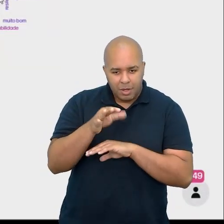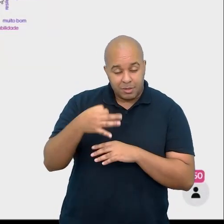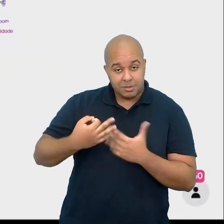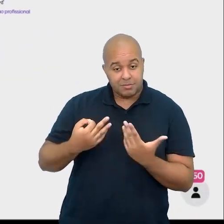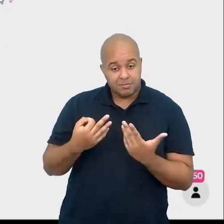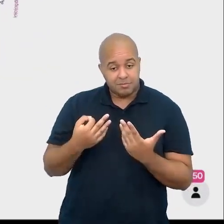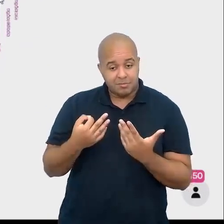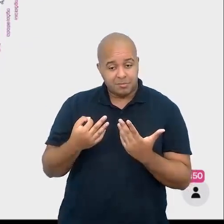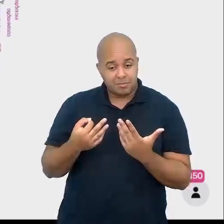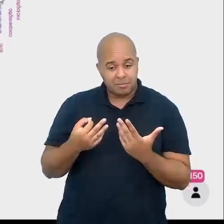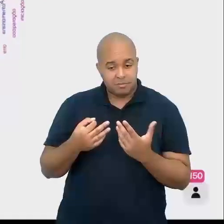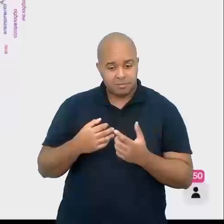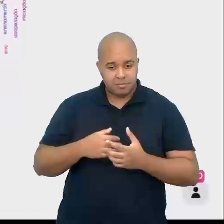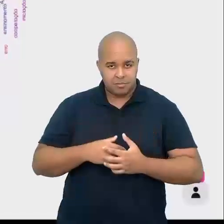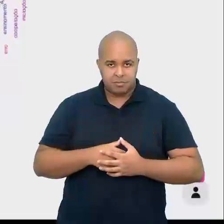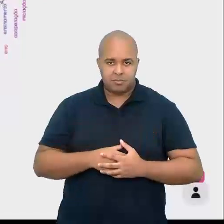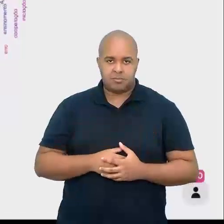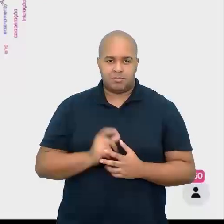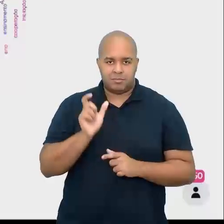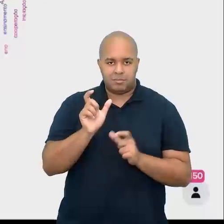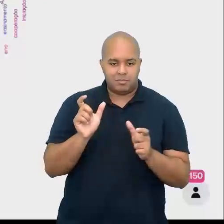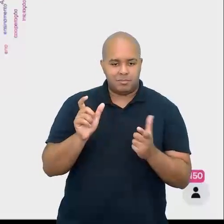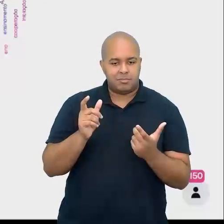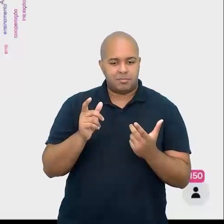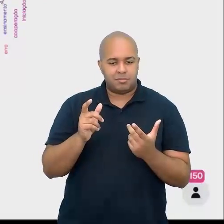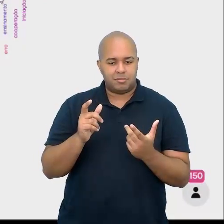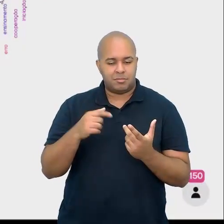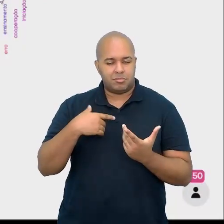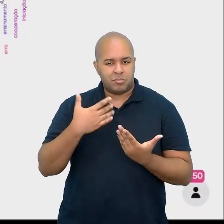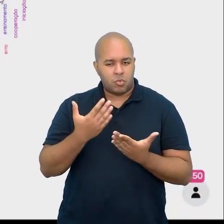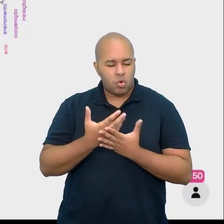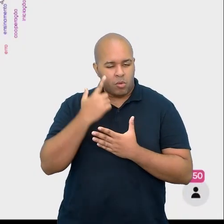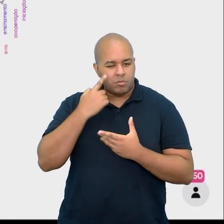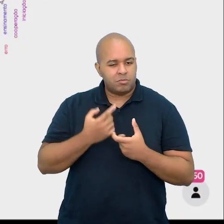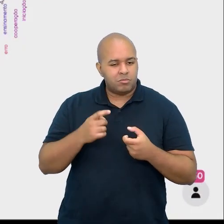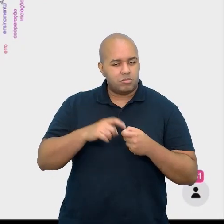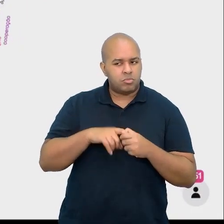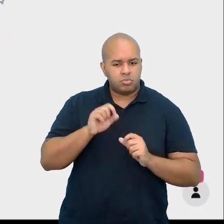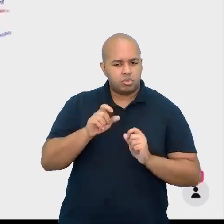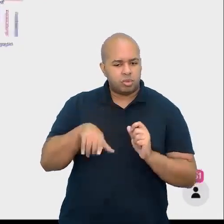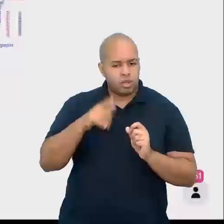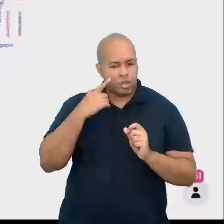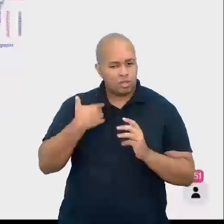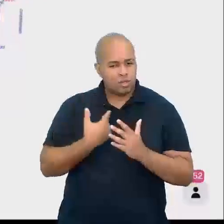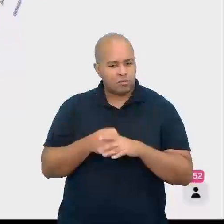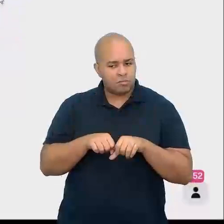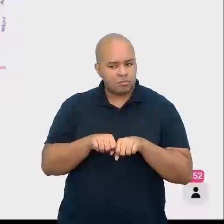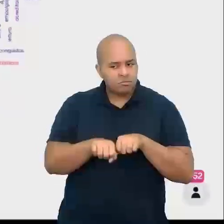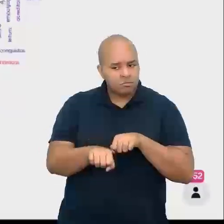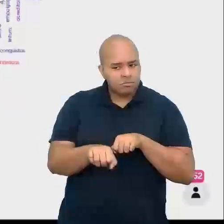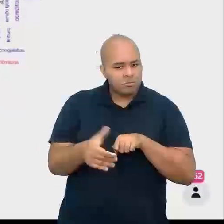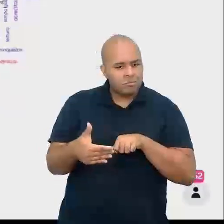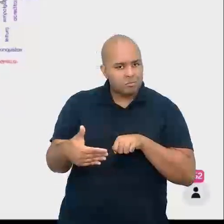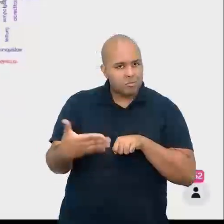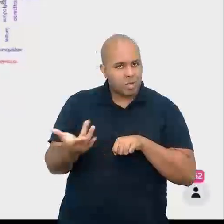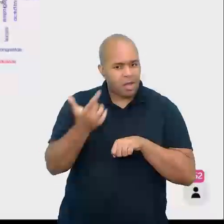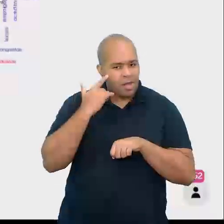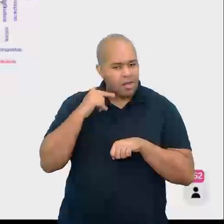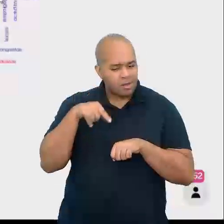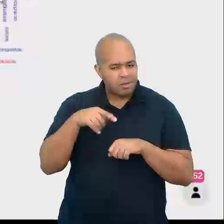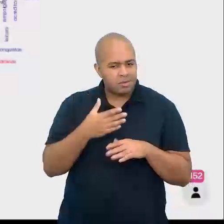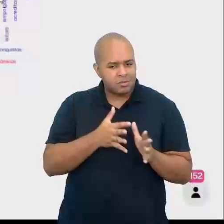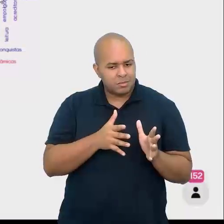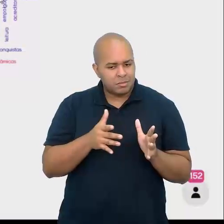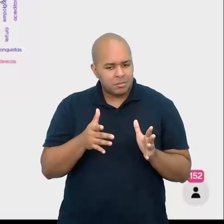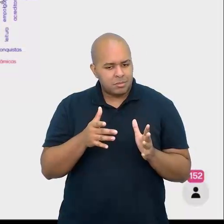de palavras de retomada do que foi essa formação Inicial conhecimento